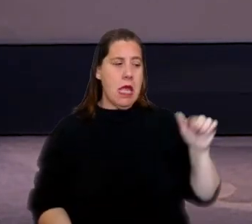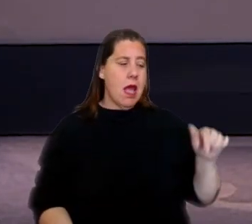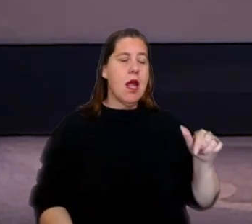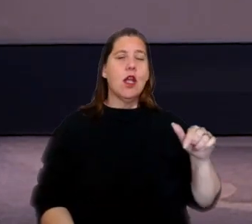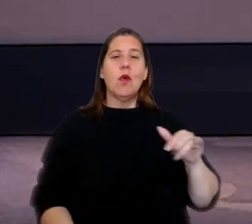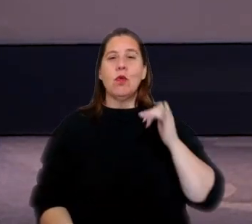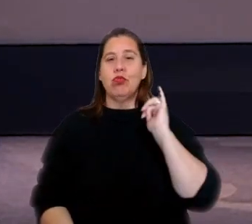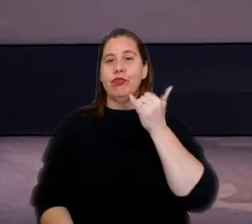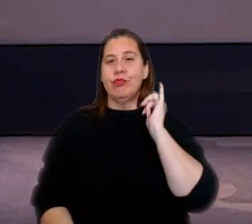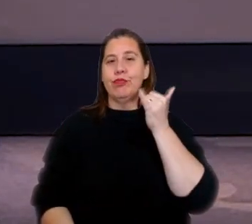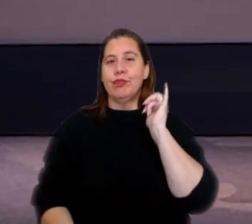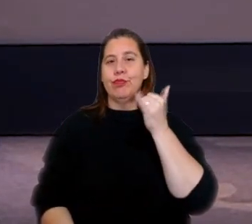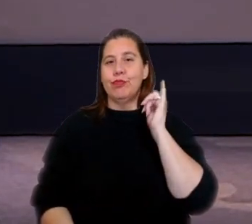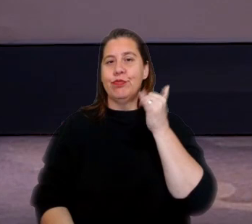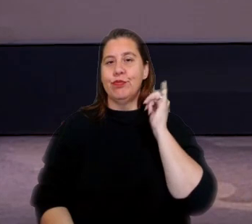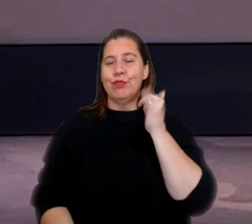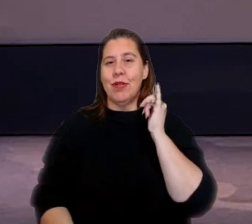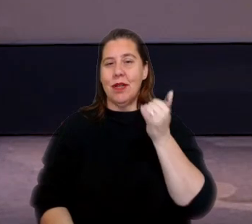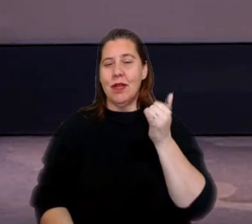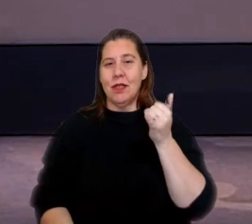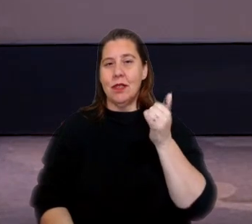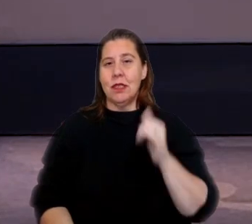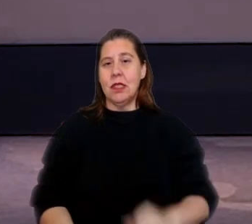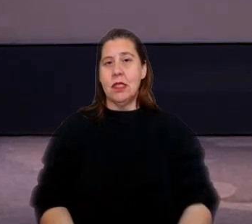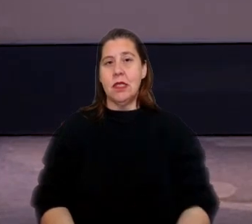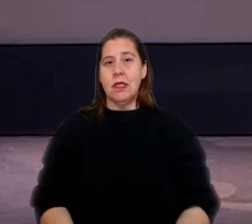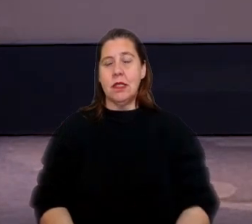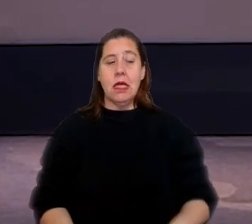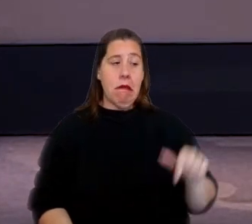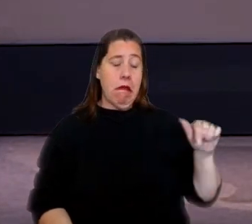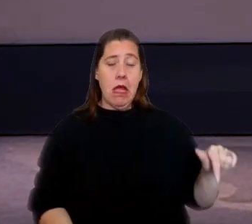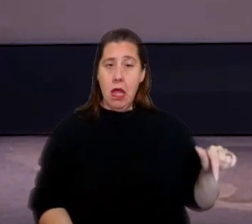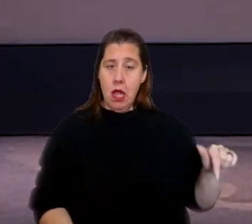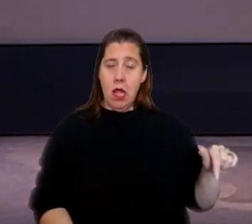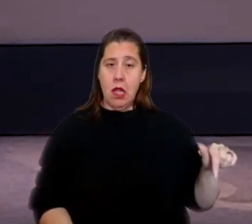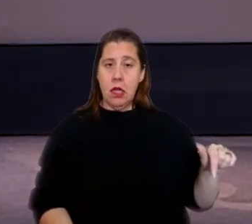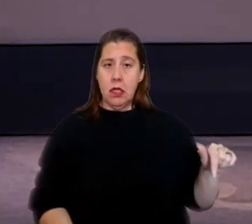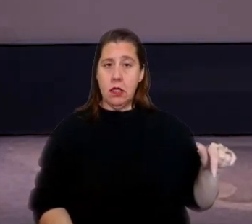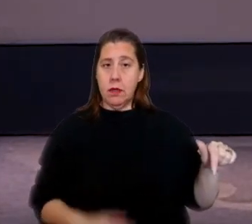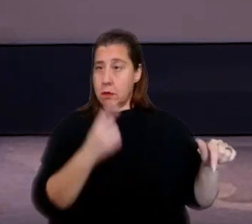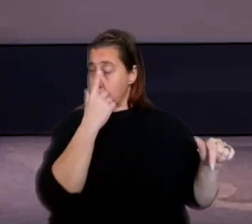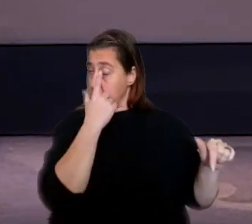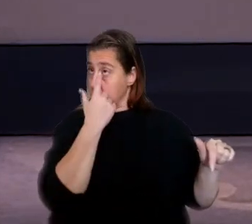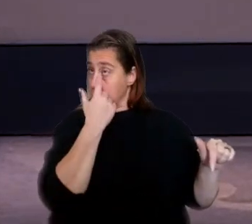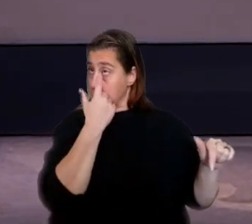narrativa maravilhosa, né? Então esse, o Léo, apesar de ele